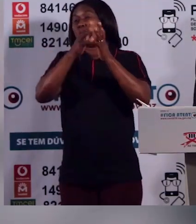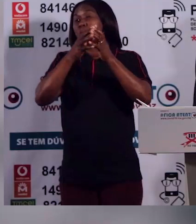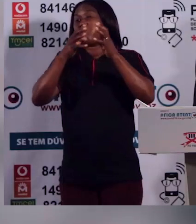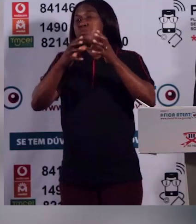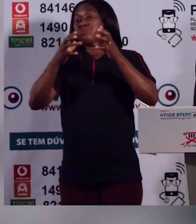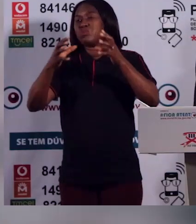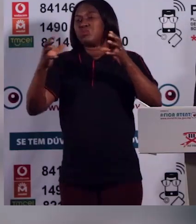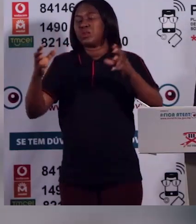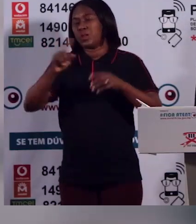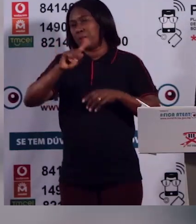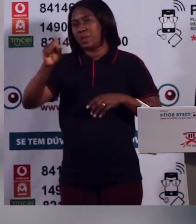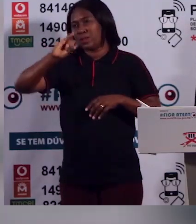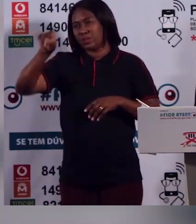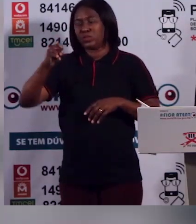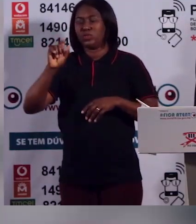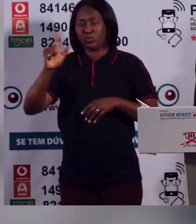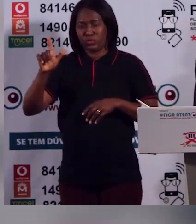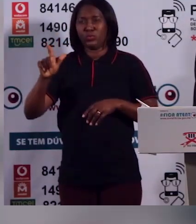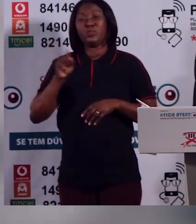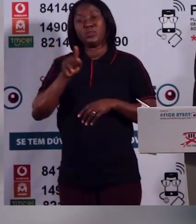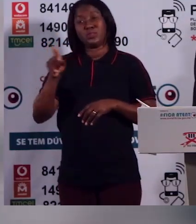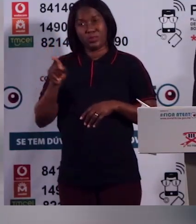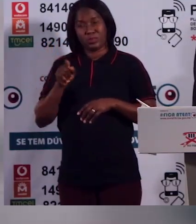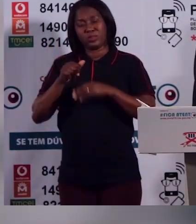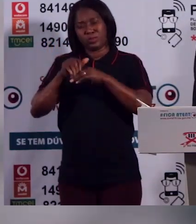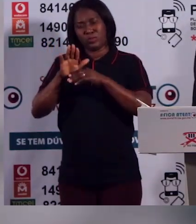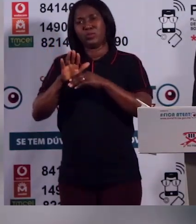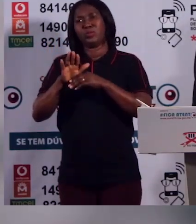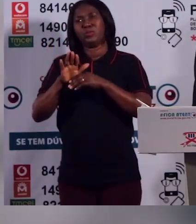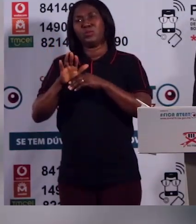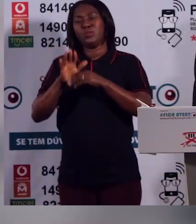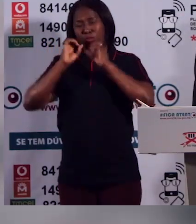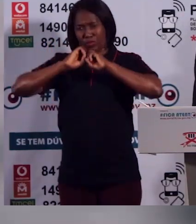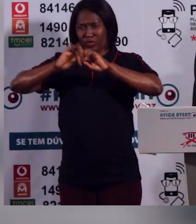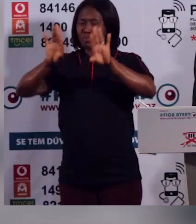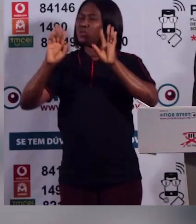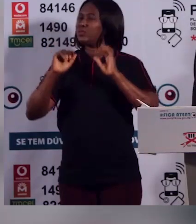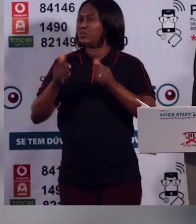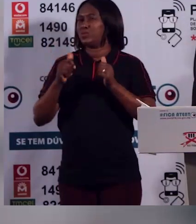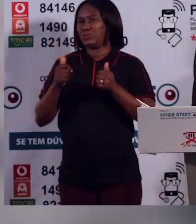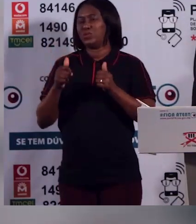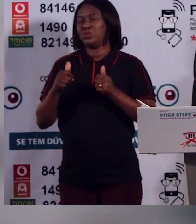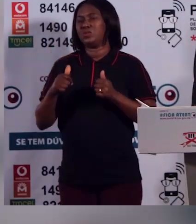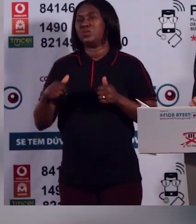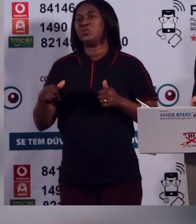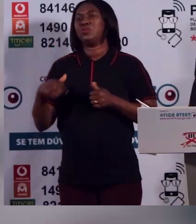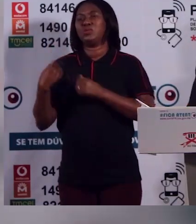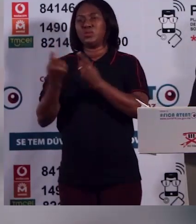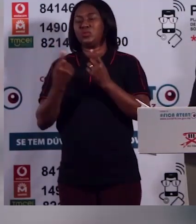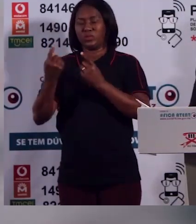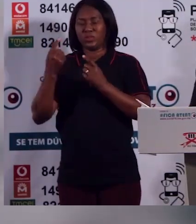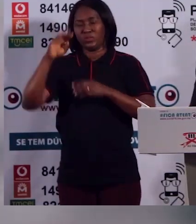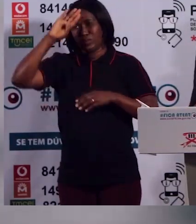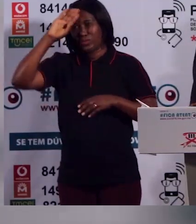e, portanto, se esta tendência se mantiver, então são boas notícias em relação à epidemia em